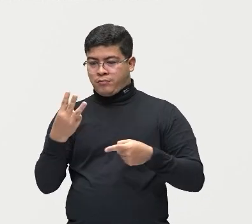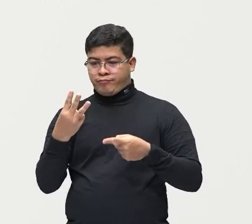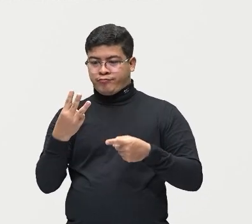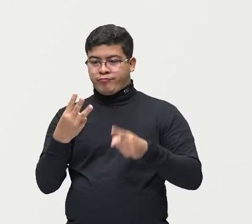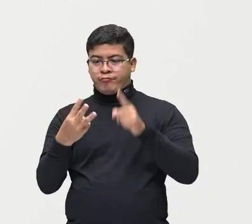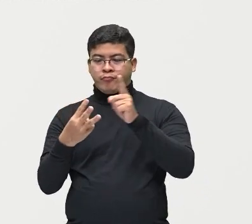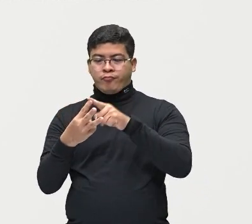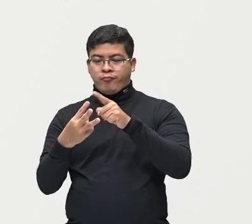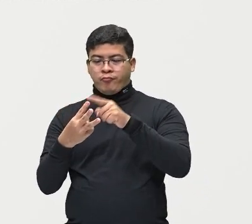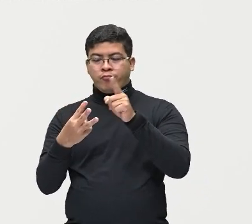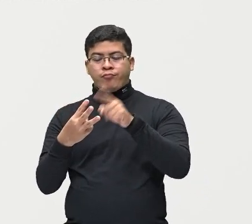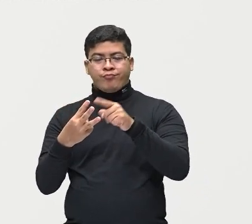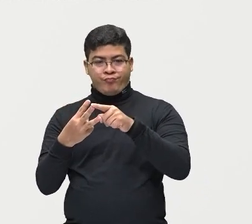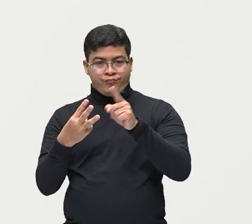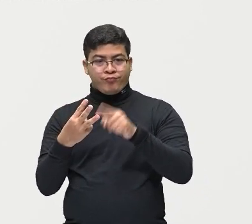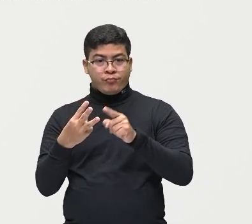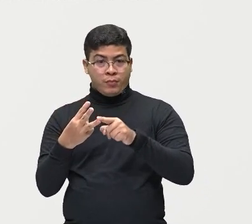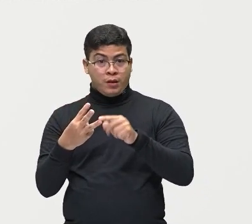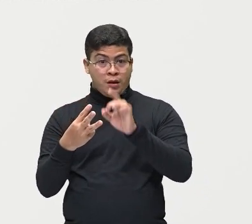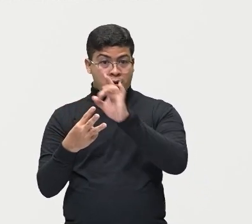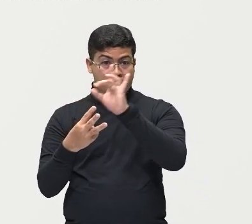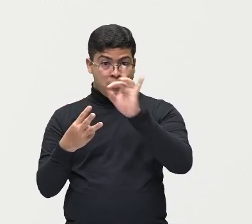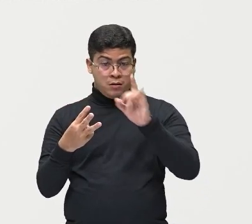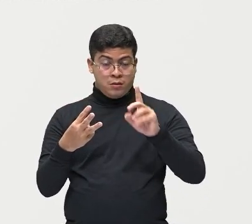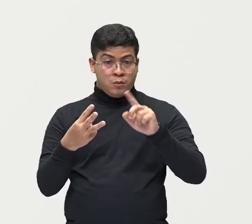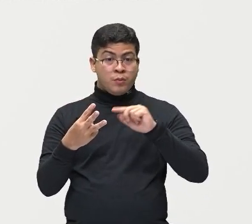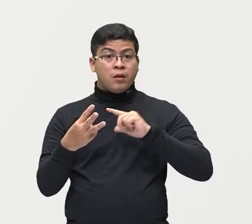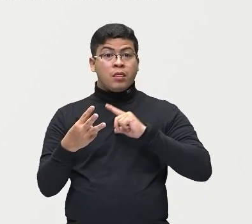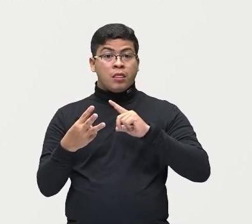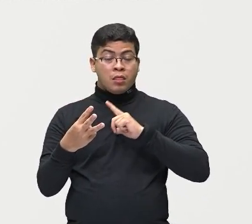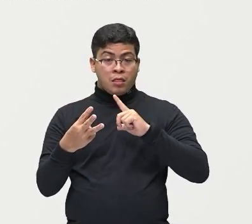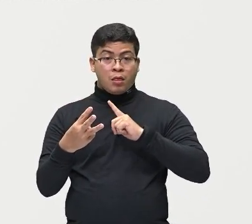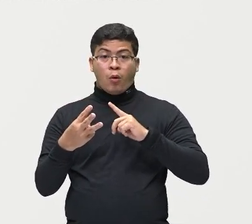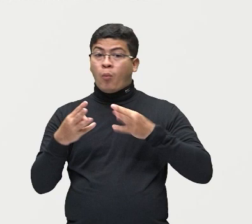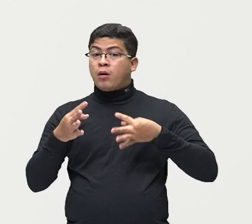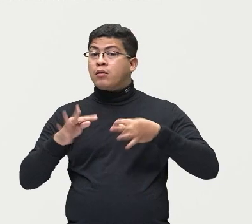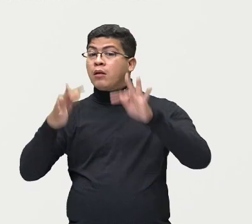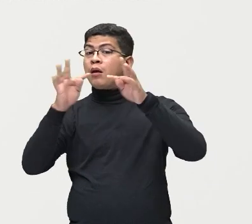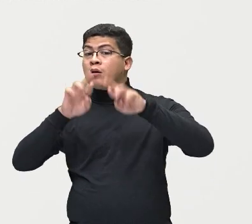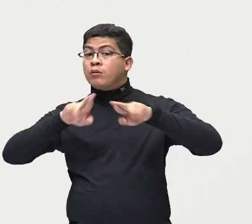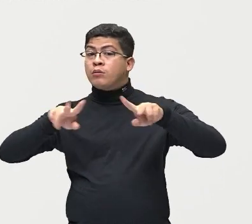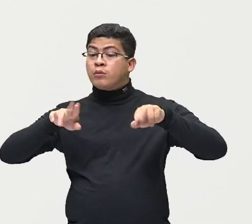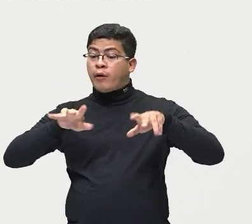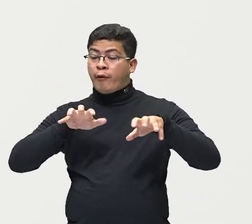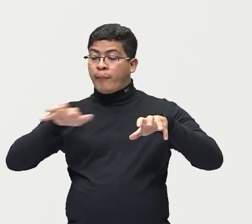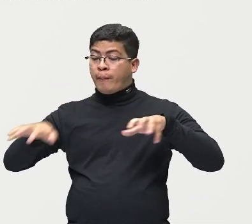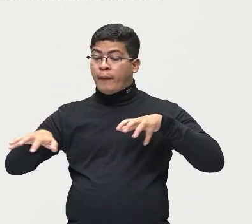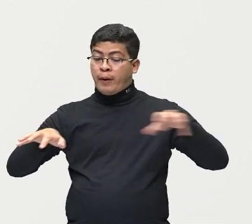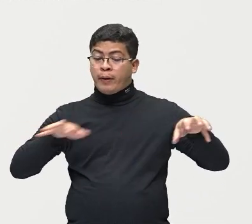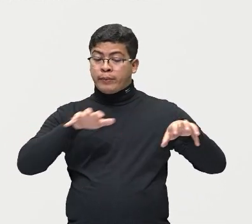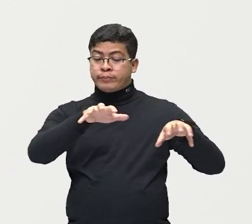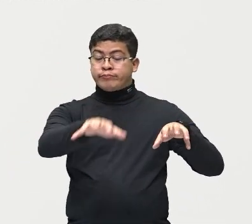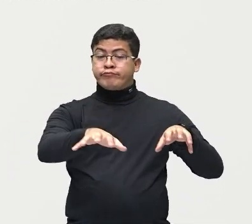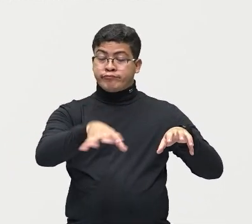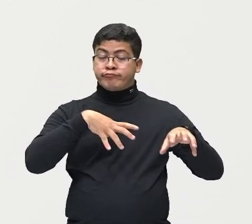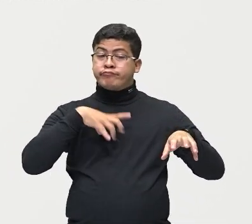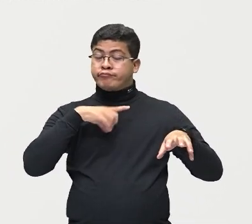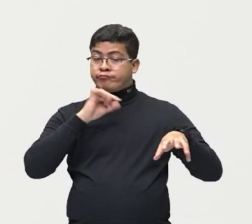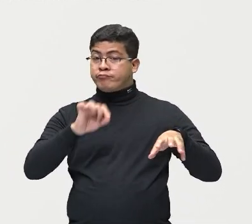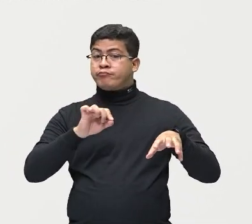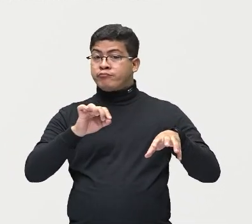Coronavac, AstraZeneca e Pfizer, e que cada uma delas utilizaram técnicas diferentes,